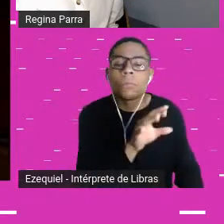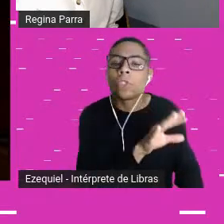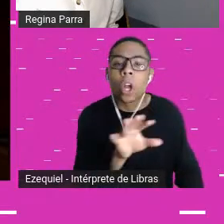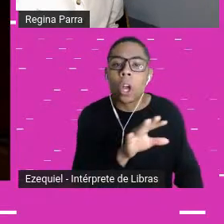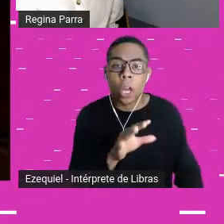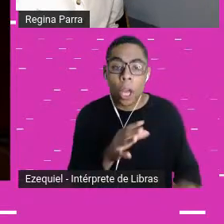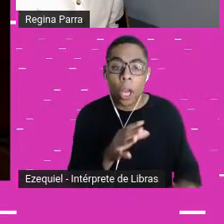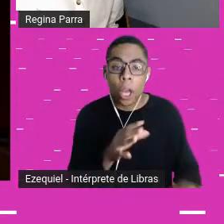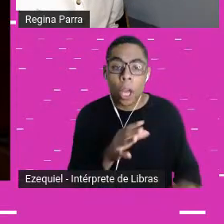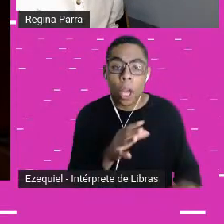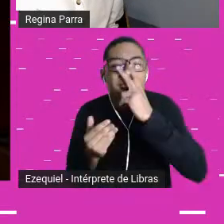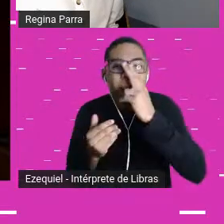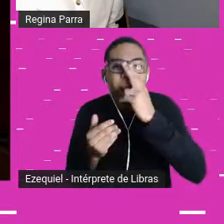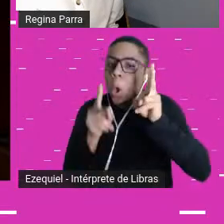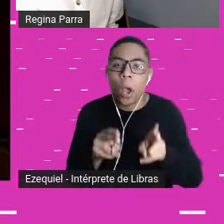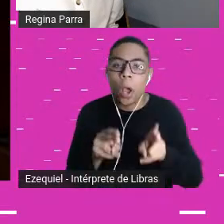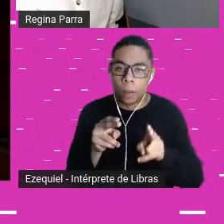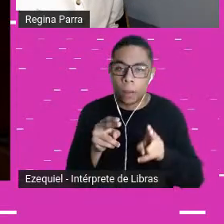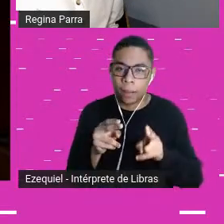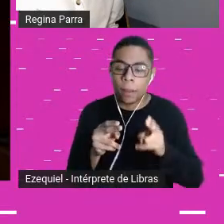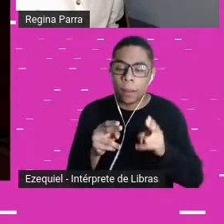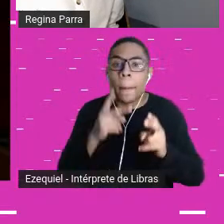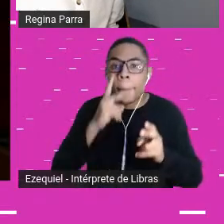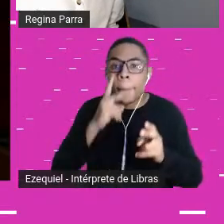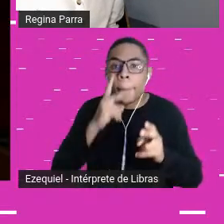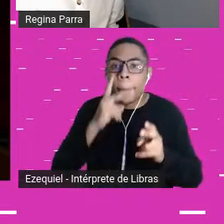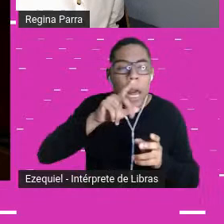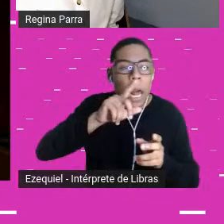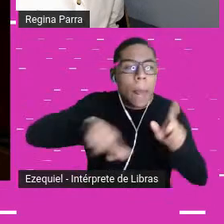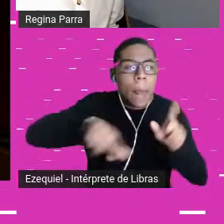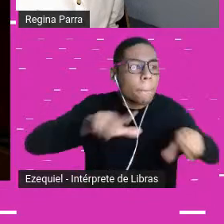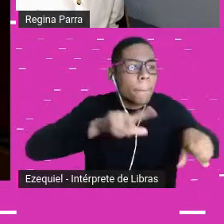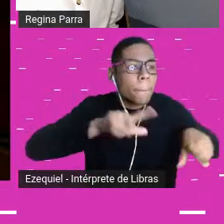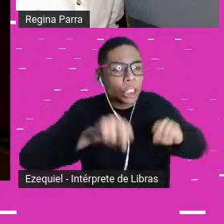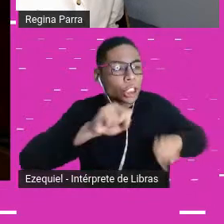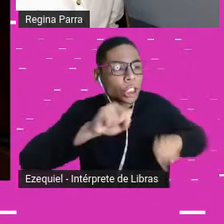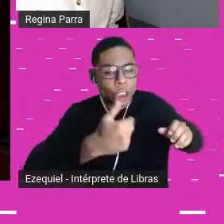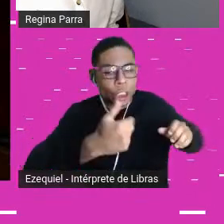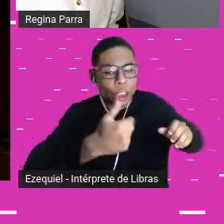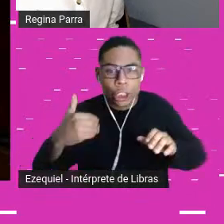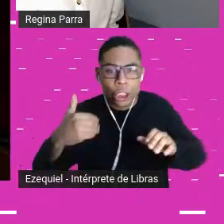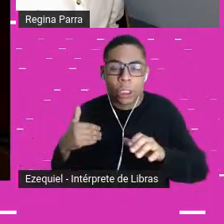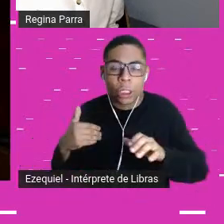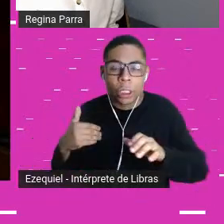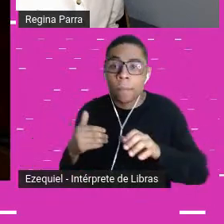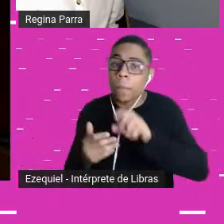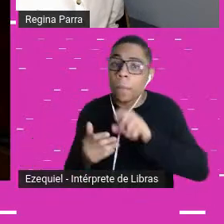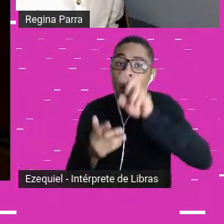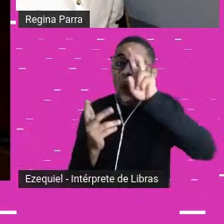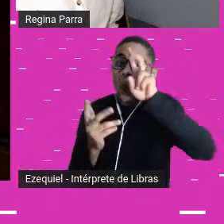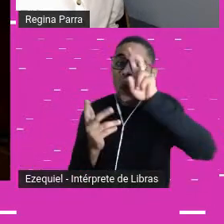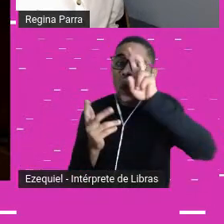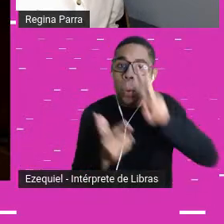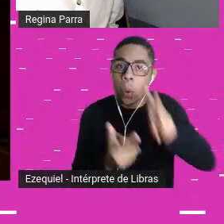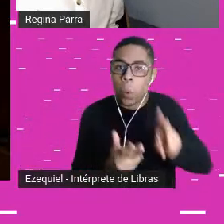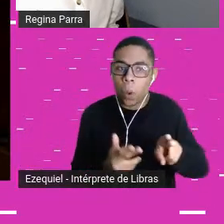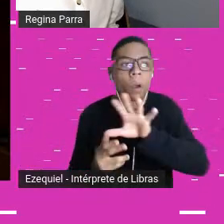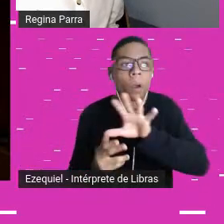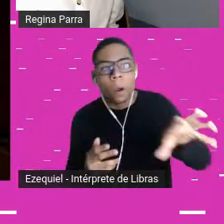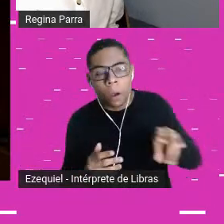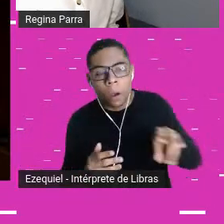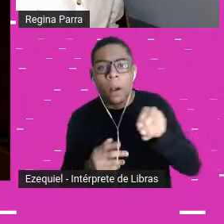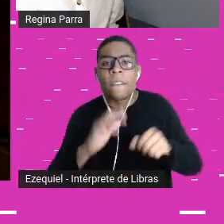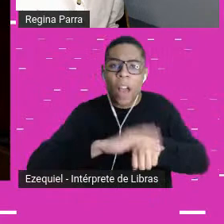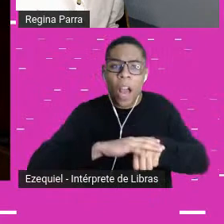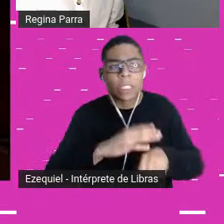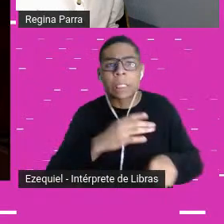começar a limpeza disso tudo. E foi aí que começamos o processo de Medéia 2.